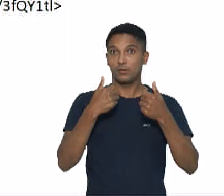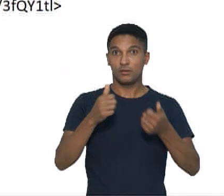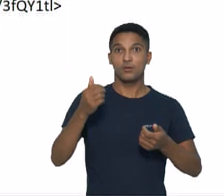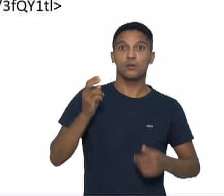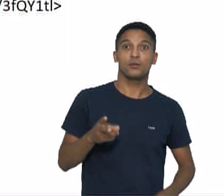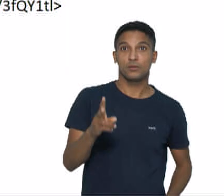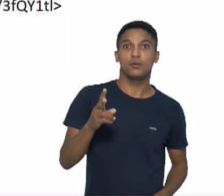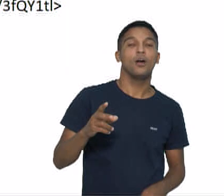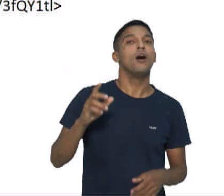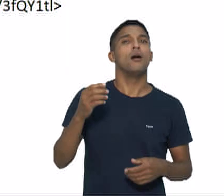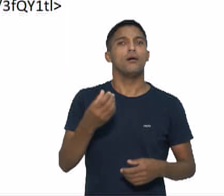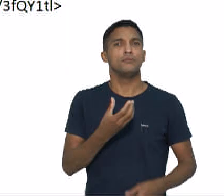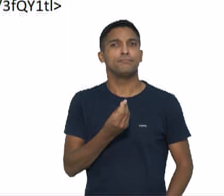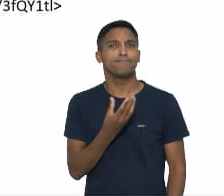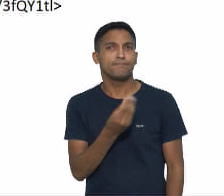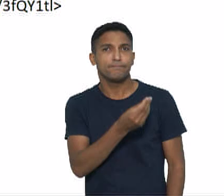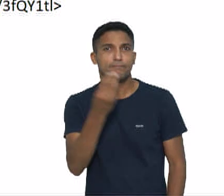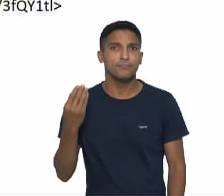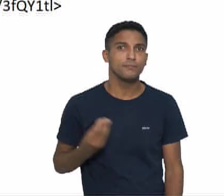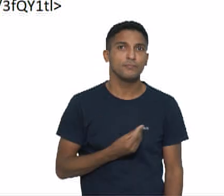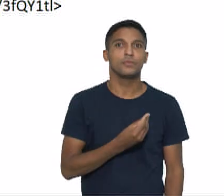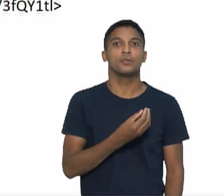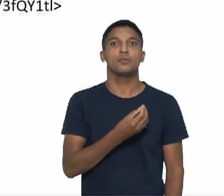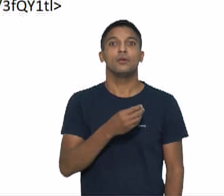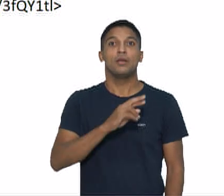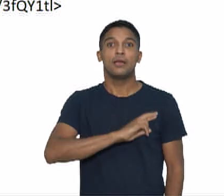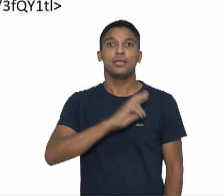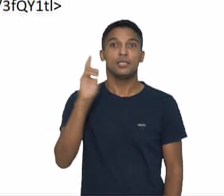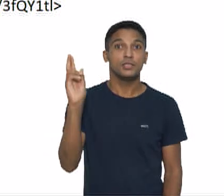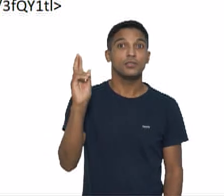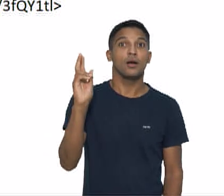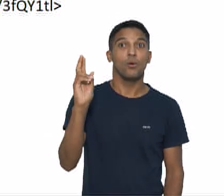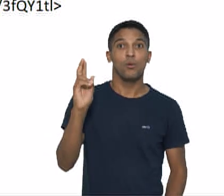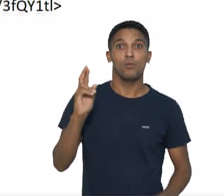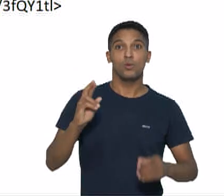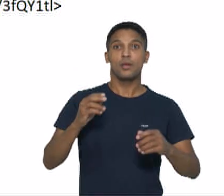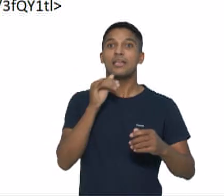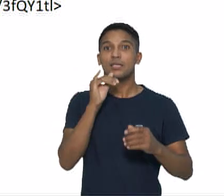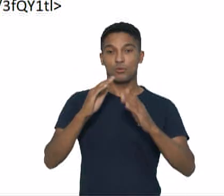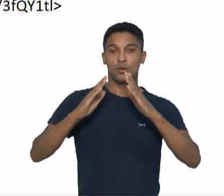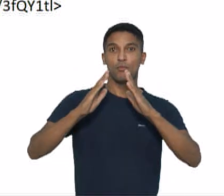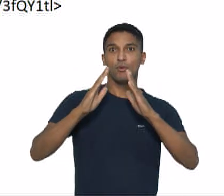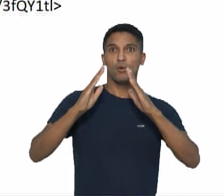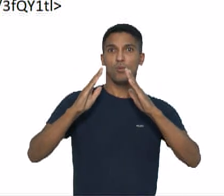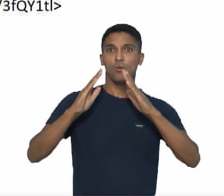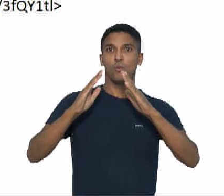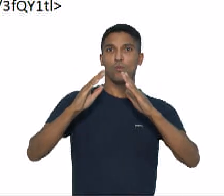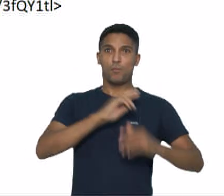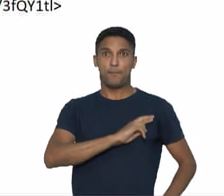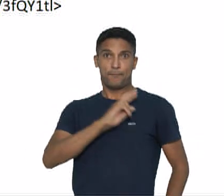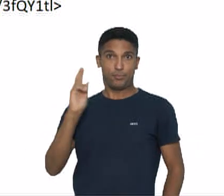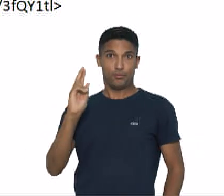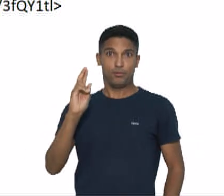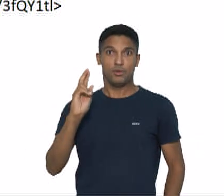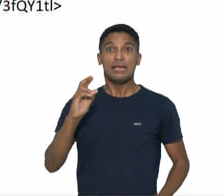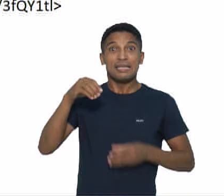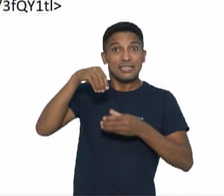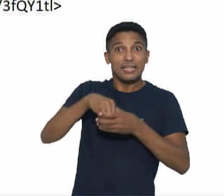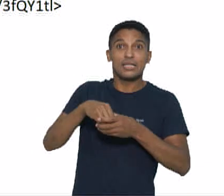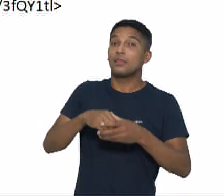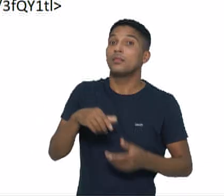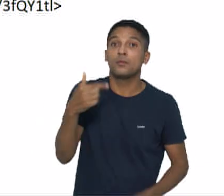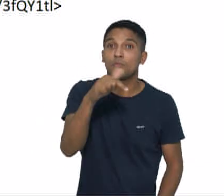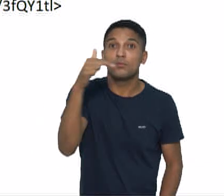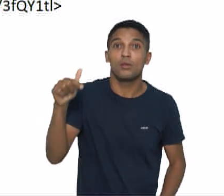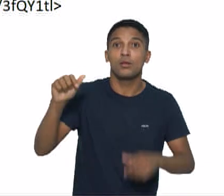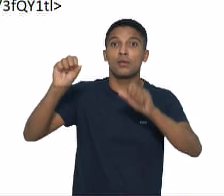existem muitas religiões que não utilizam a figura humana em seus templos, desde o rompimento de Martinho Lutero